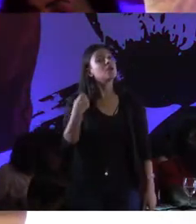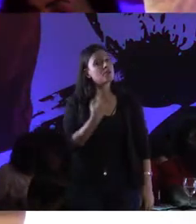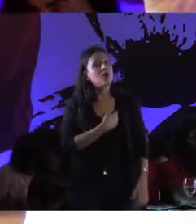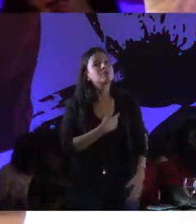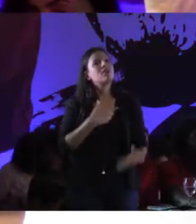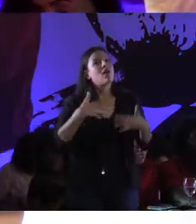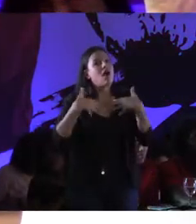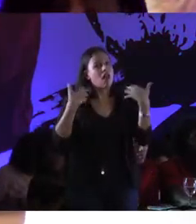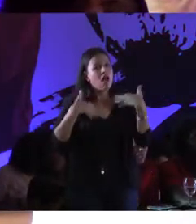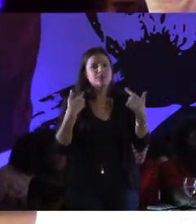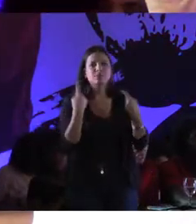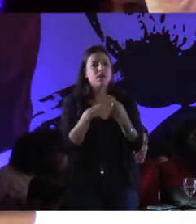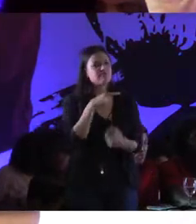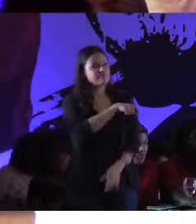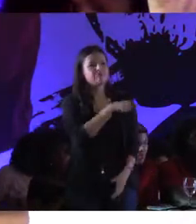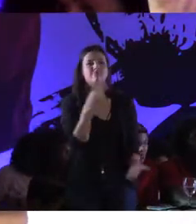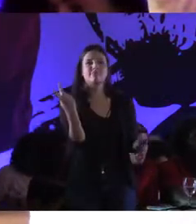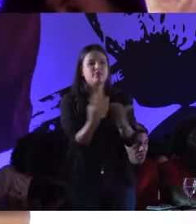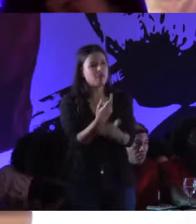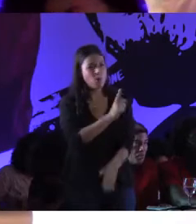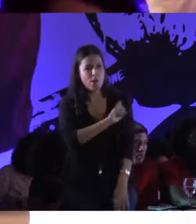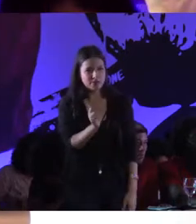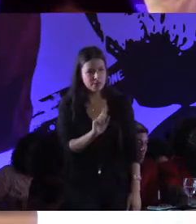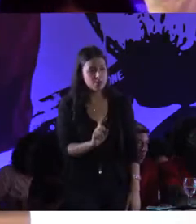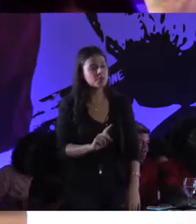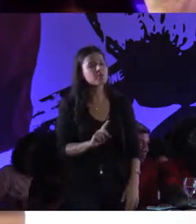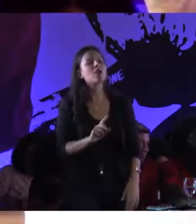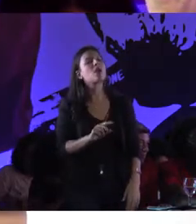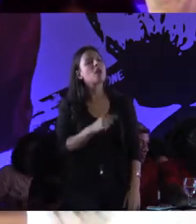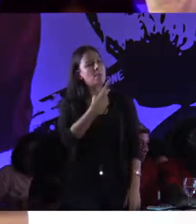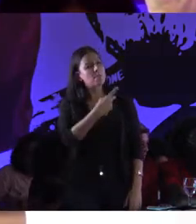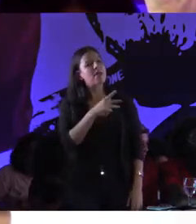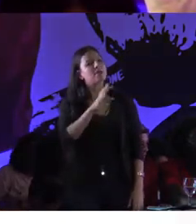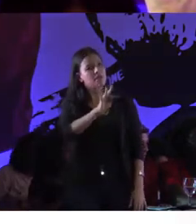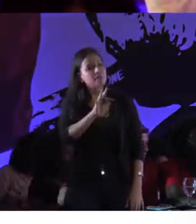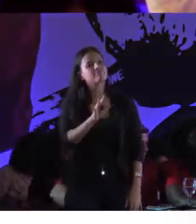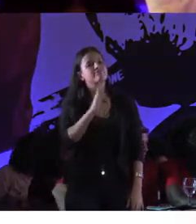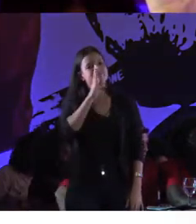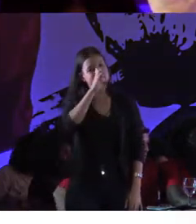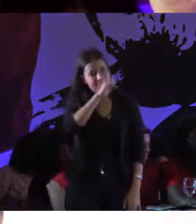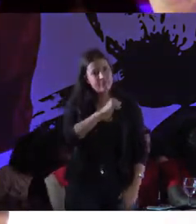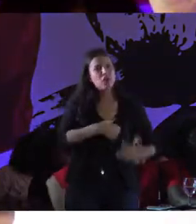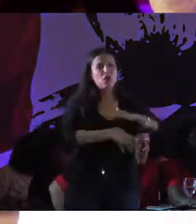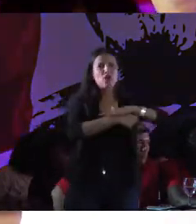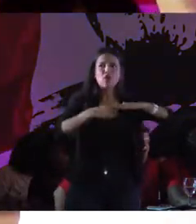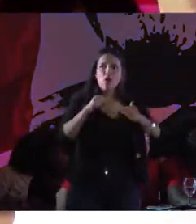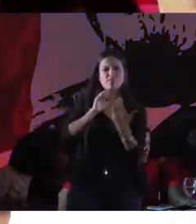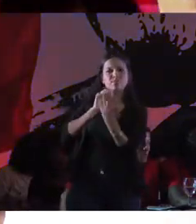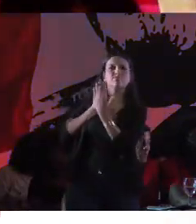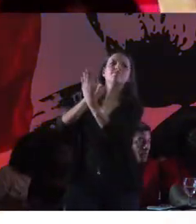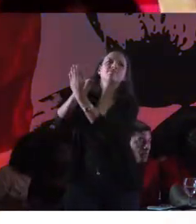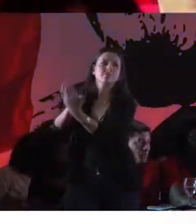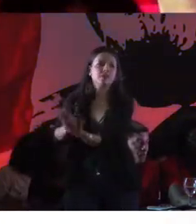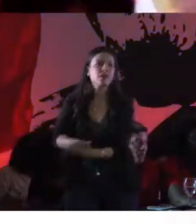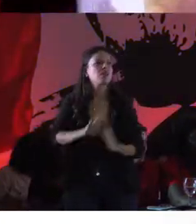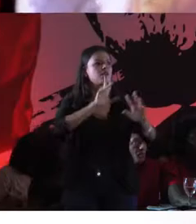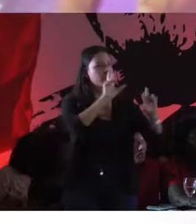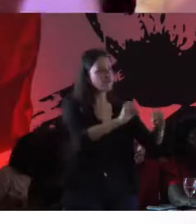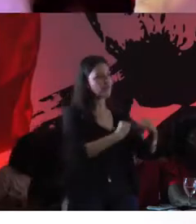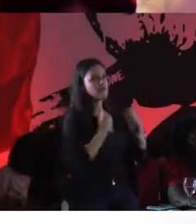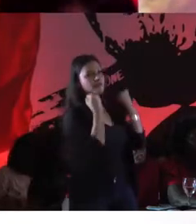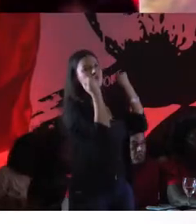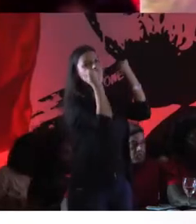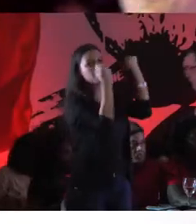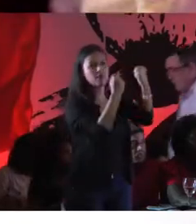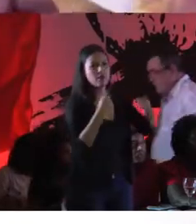realizou, que, pelo contrário, o PT, enfrentando o golpe, está se fortalecendo, e por isso o nosso